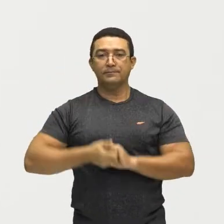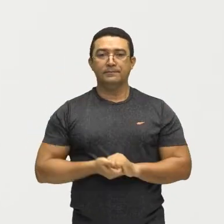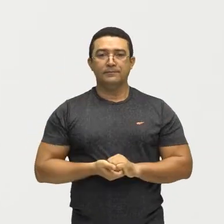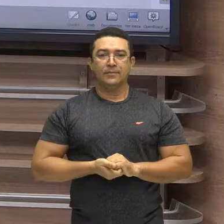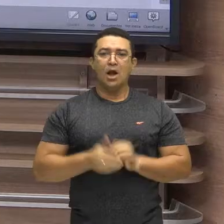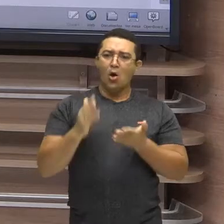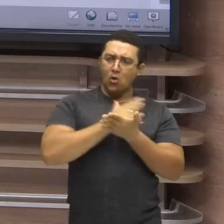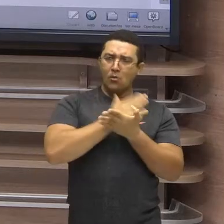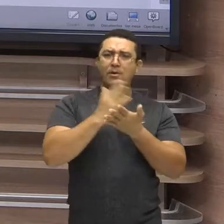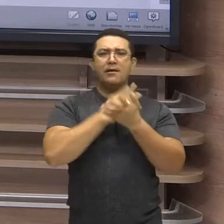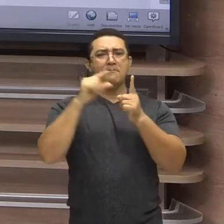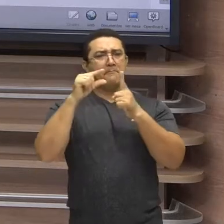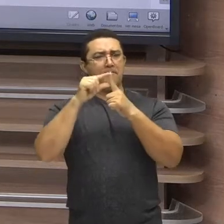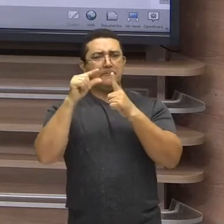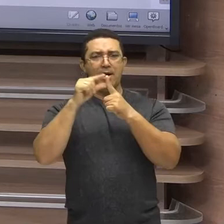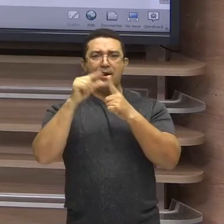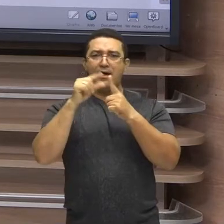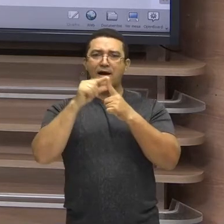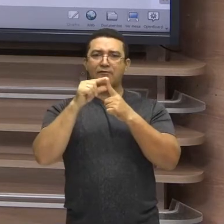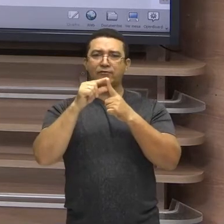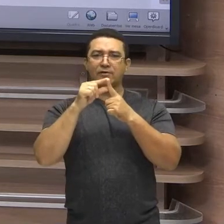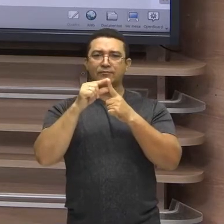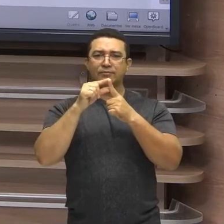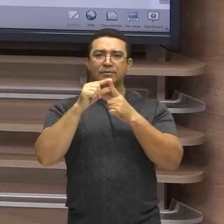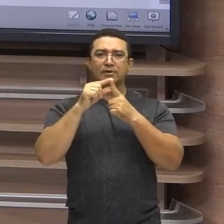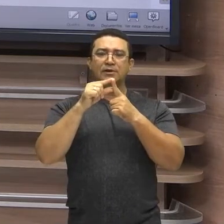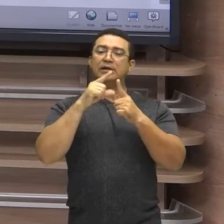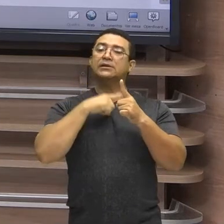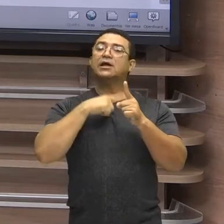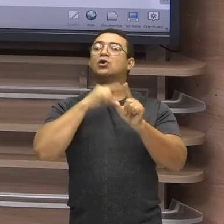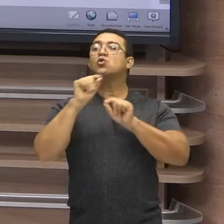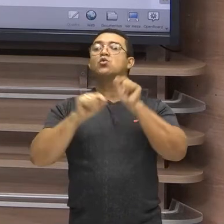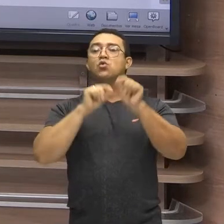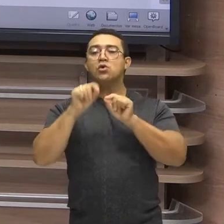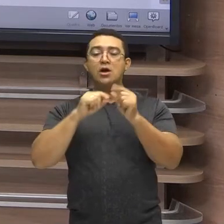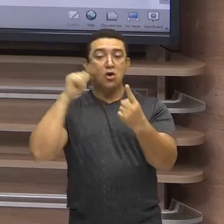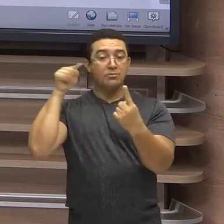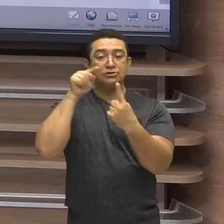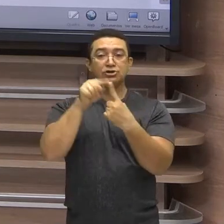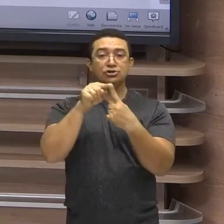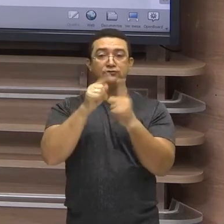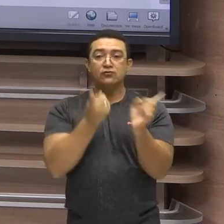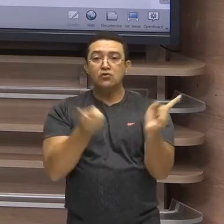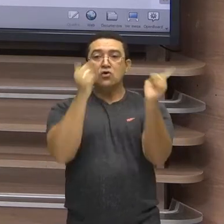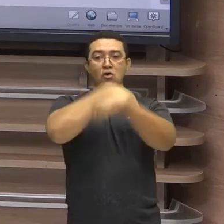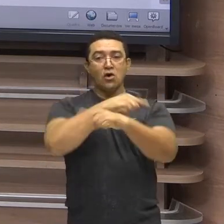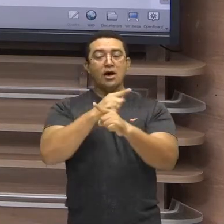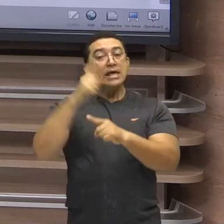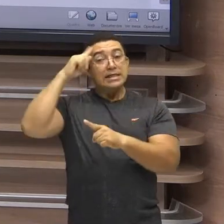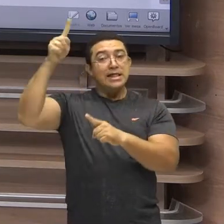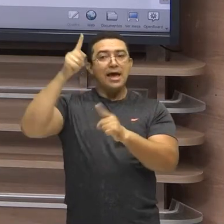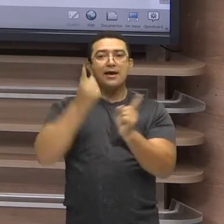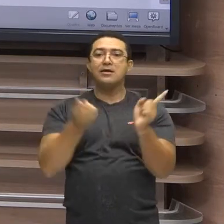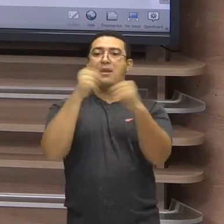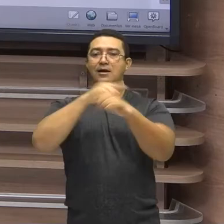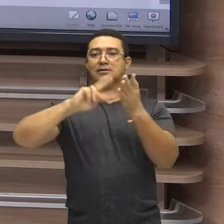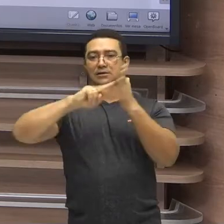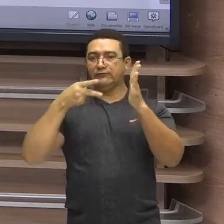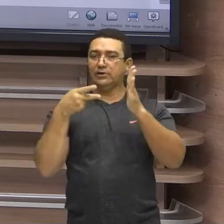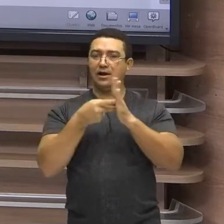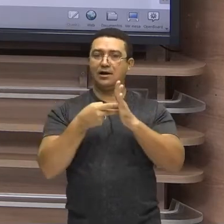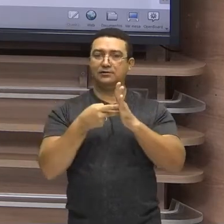algumas palavras, né, que tem essa intencionalidade de oposição de ideias. Por